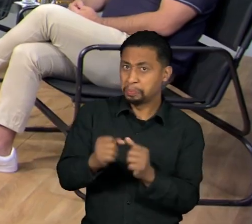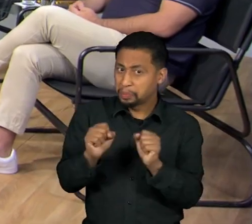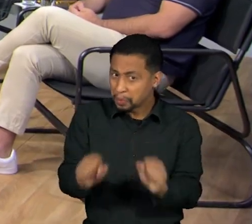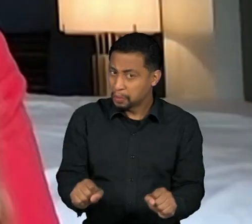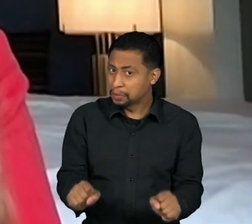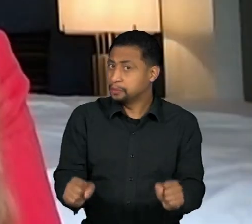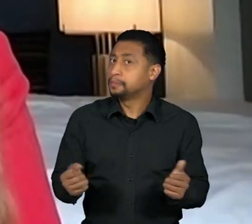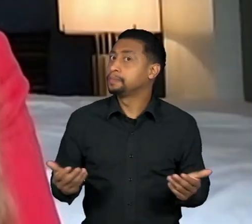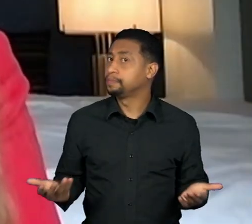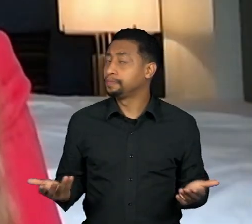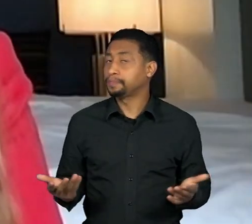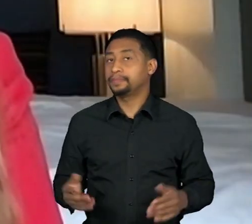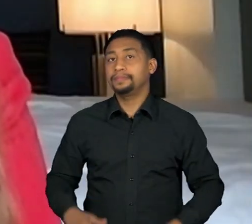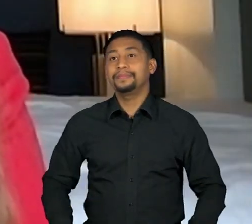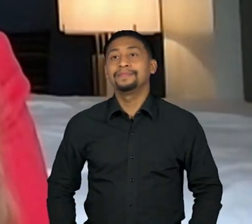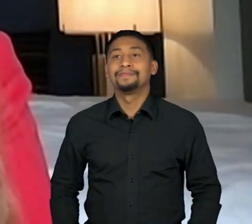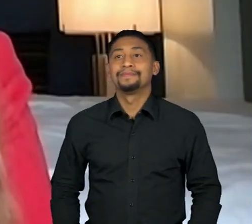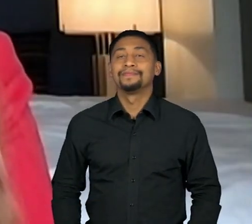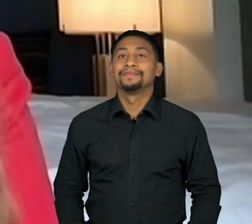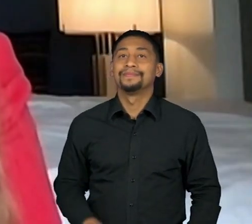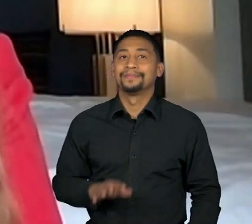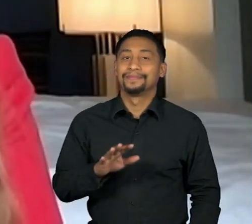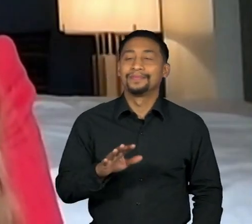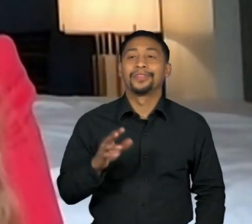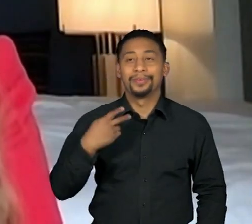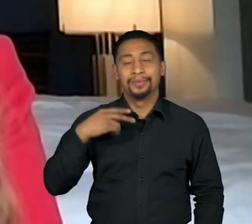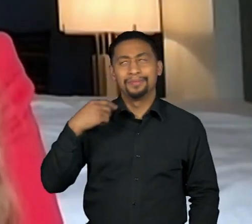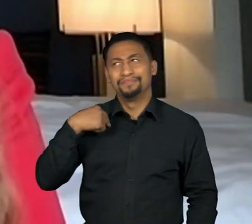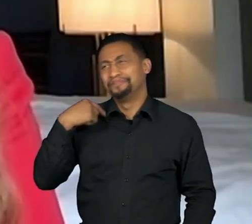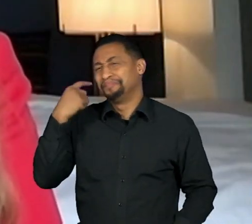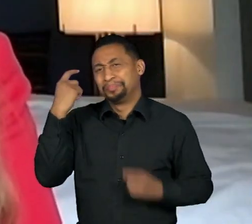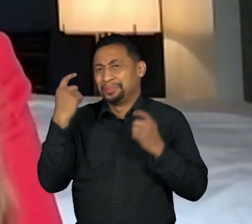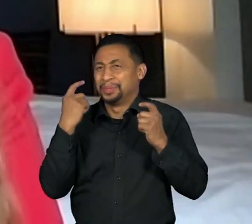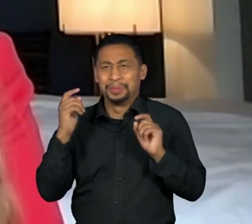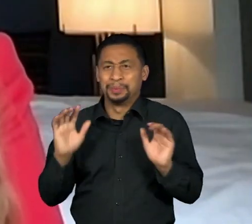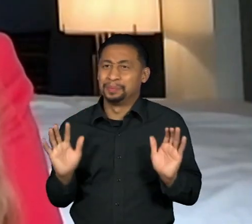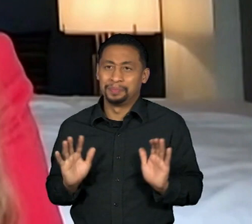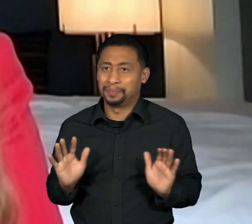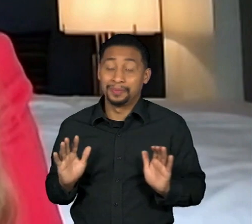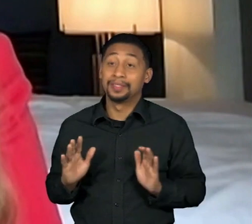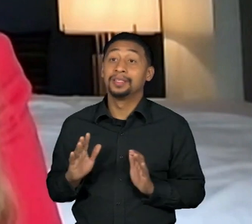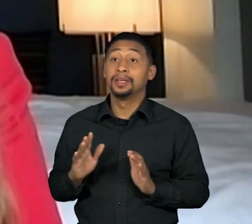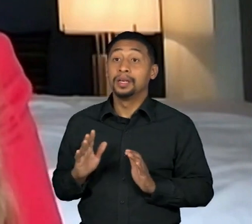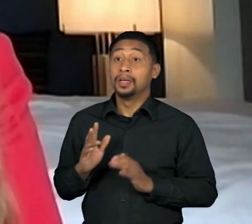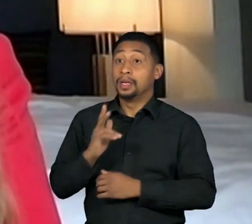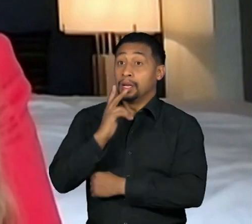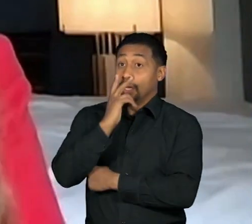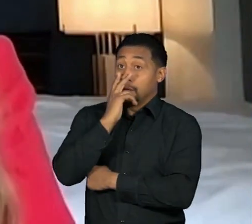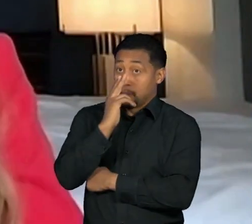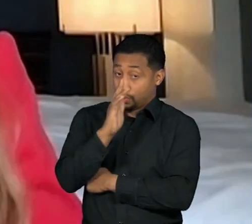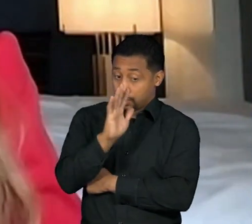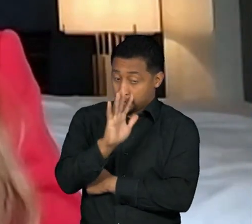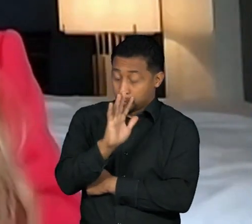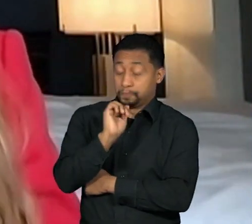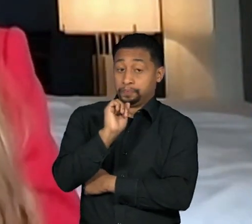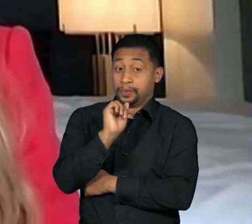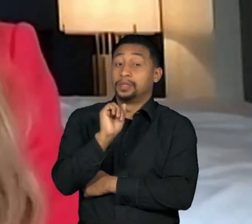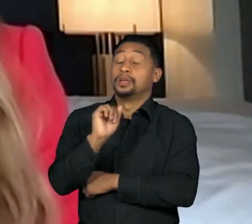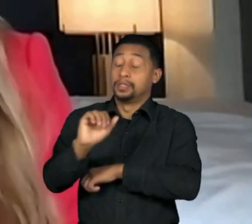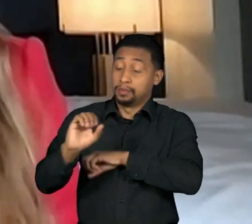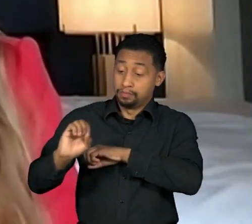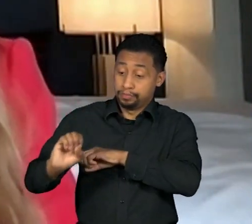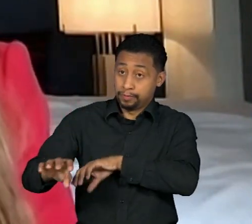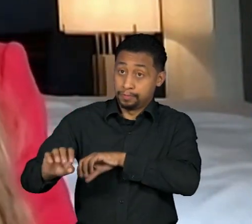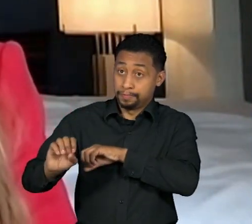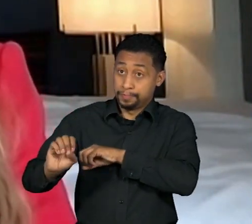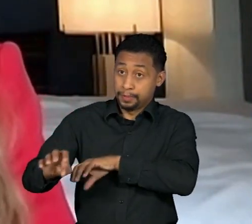aula, não é? Olha, eu não me preocupo muito com isso. Eu acho que a gente deve, sim, educar para